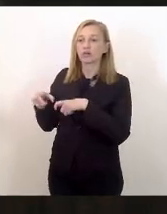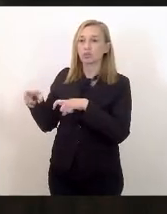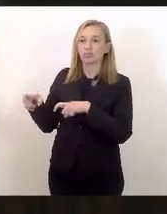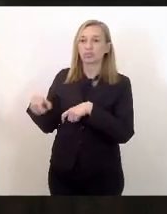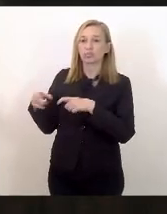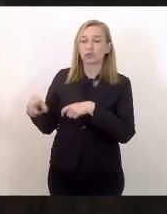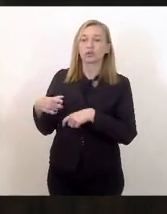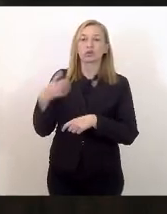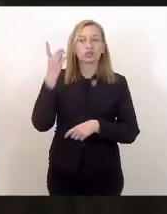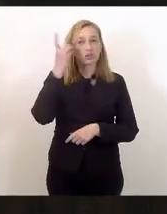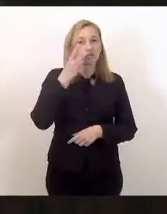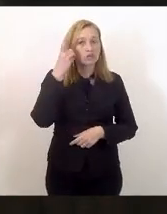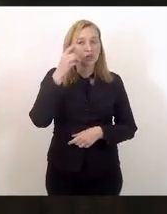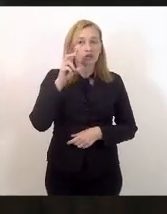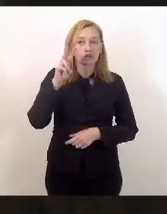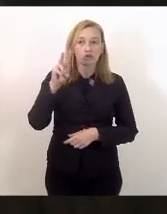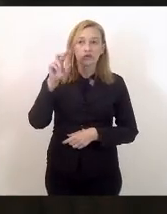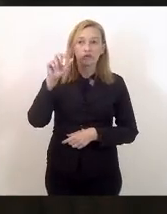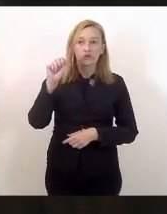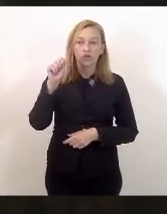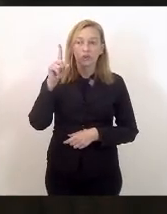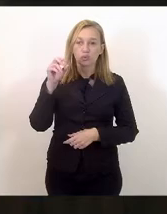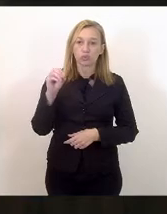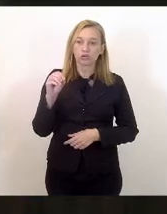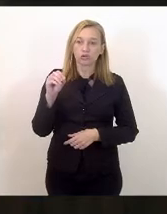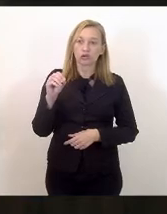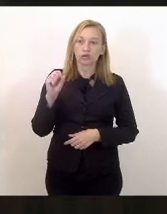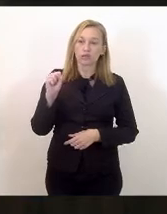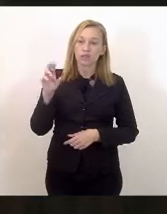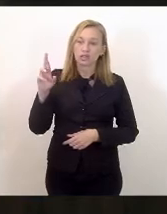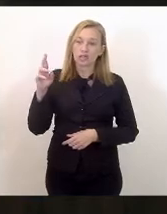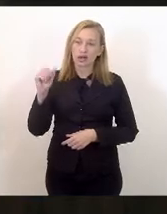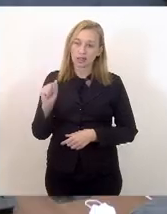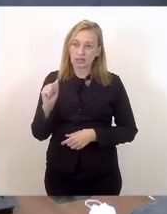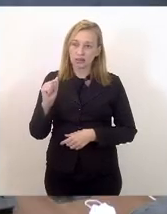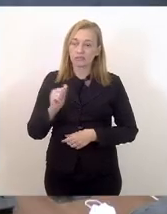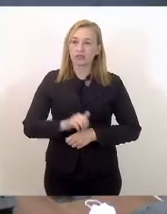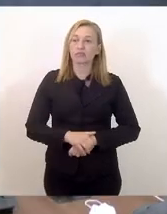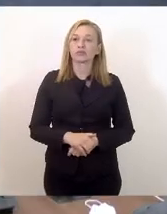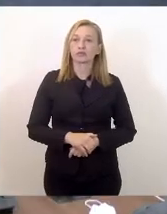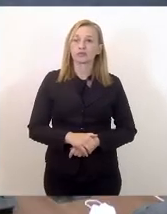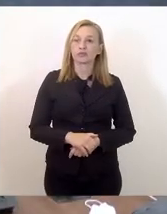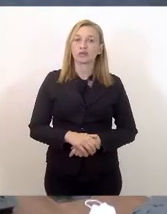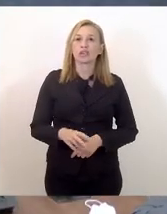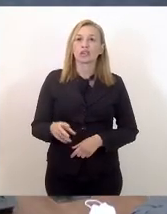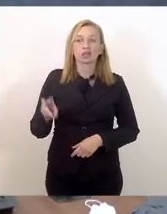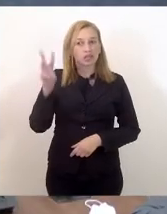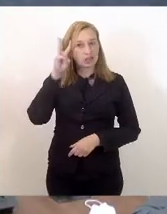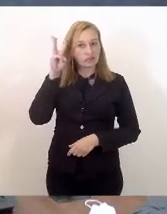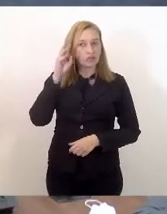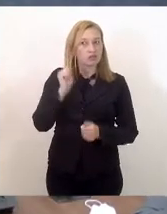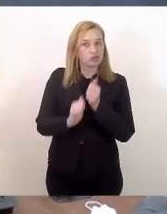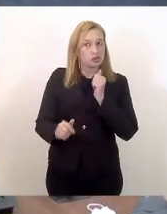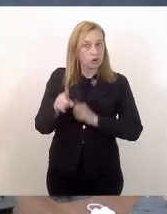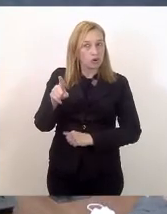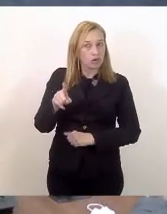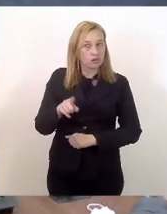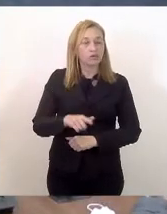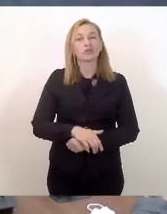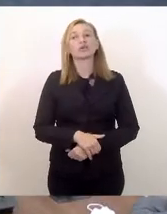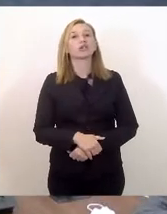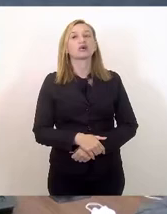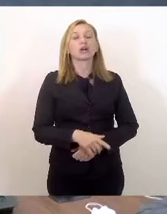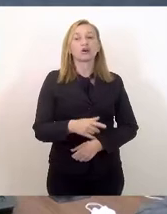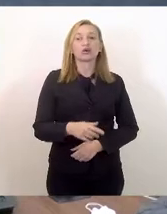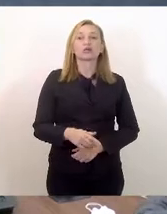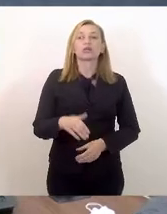deputado Valdo Ceasa. Nosso ponto esquerda. Terça-feira tem futebol, hein? Com certeza. Meu presidente,